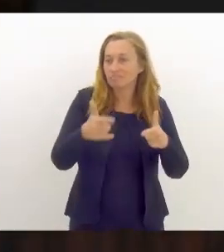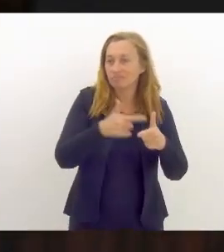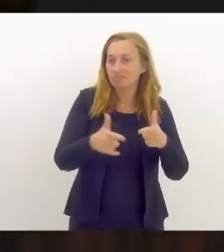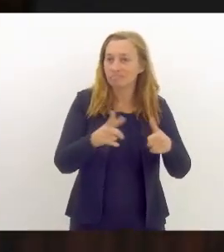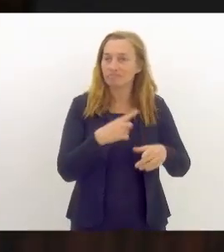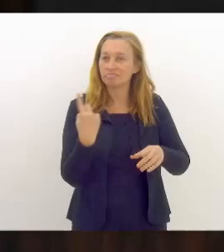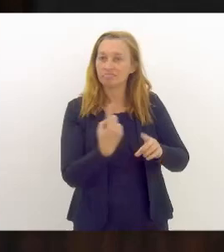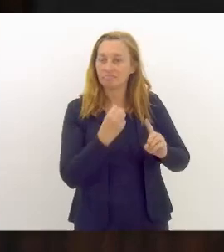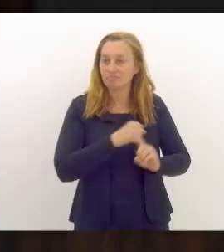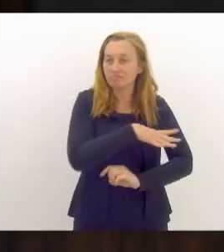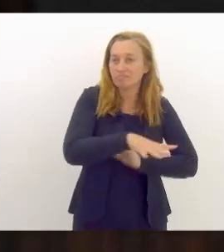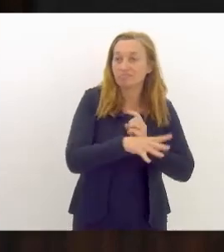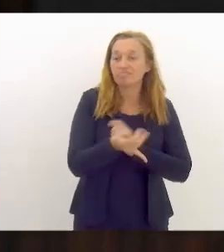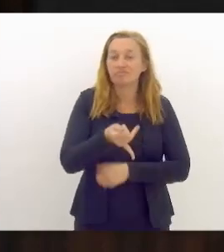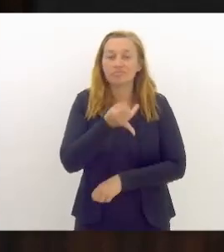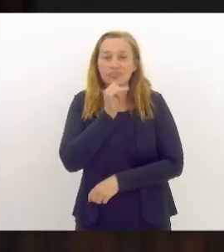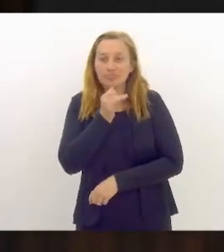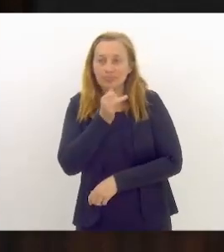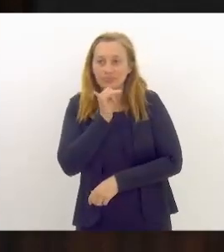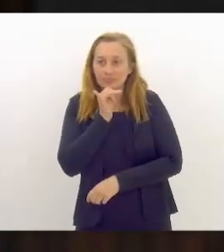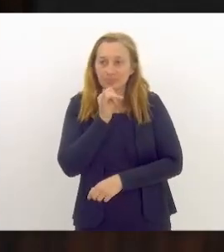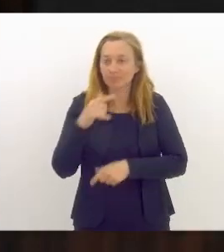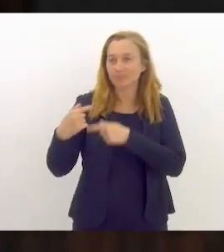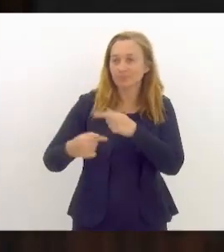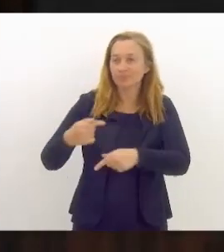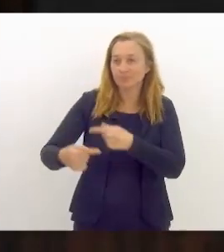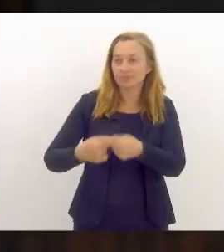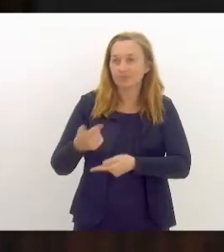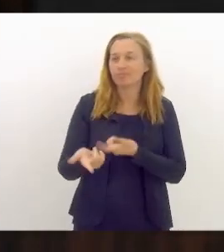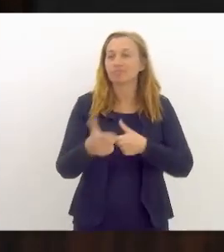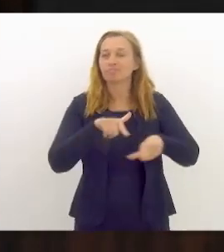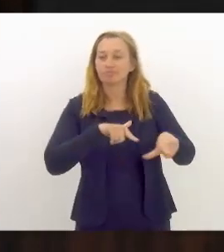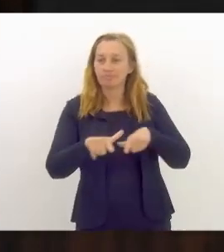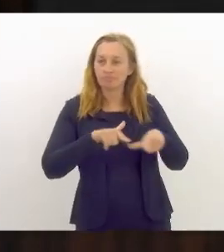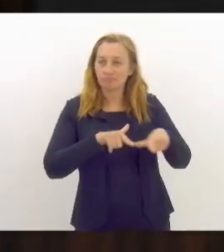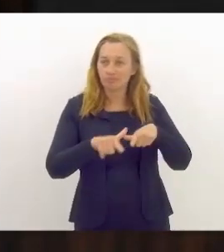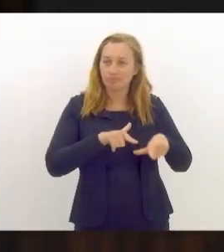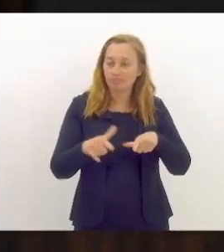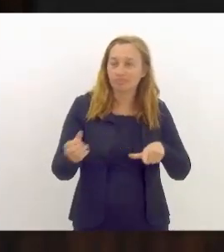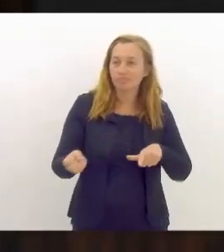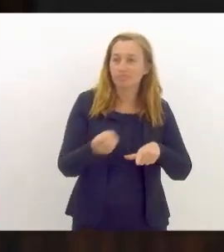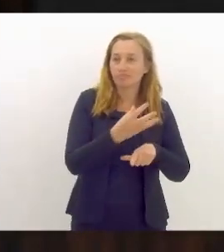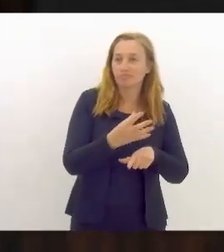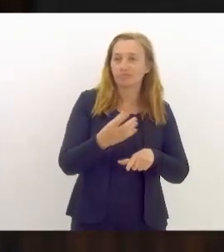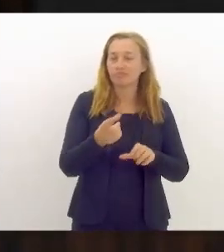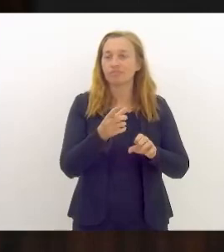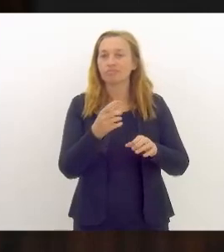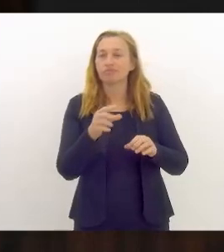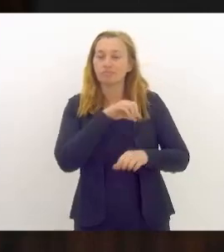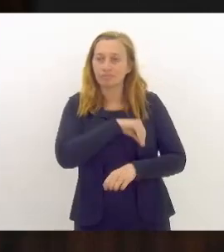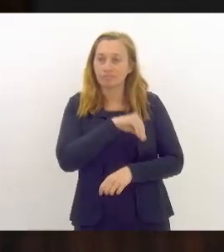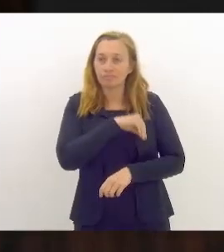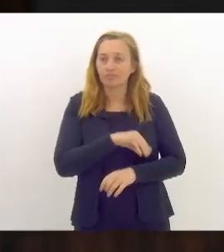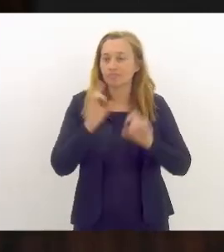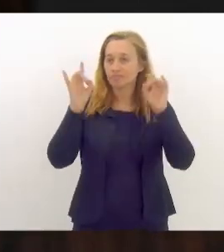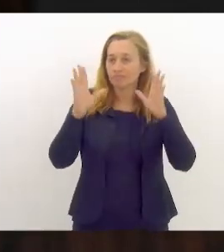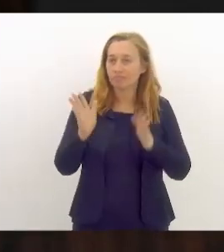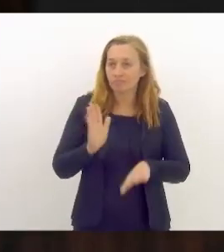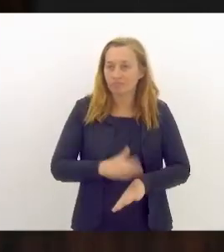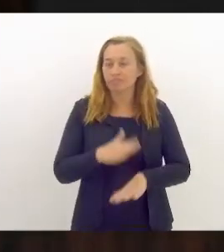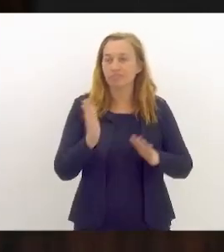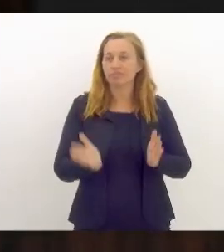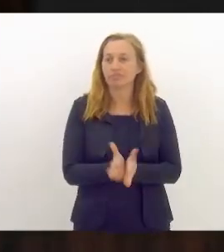como por exemplo a geração de emprego e renda ao cidadão especialmente aos mais